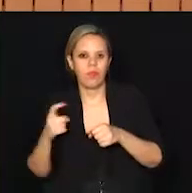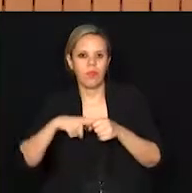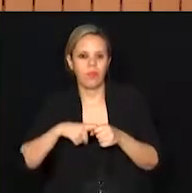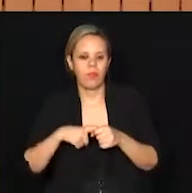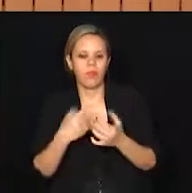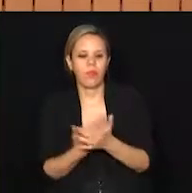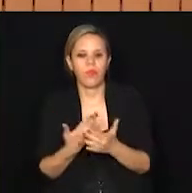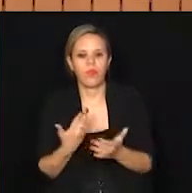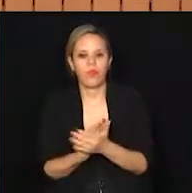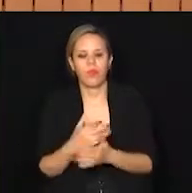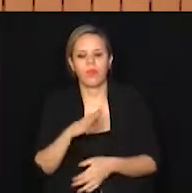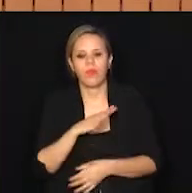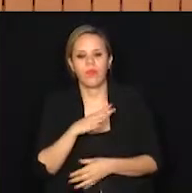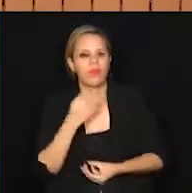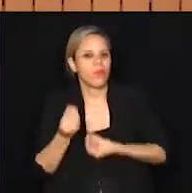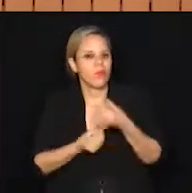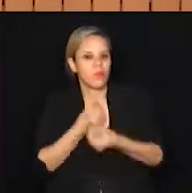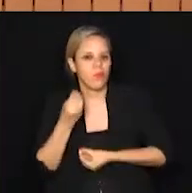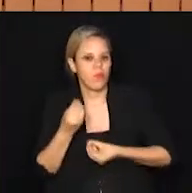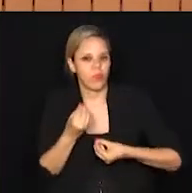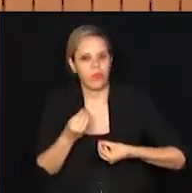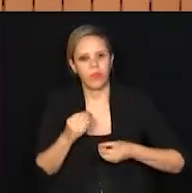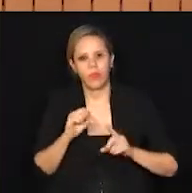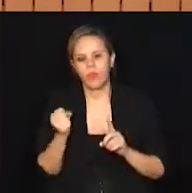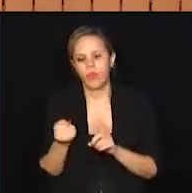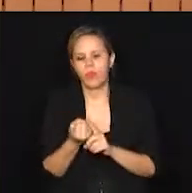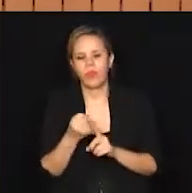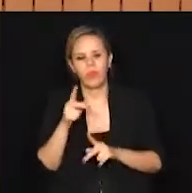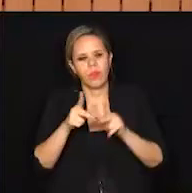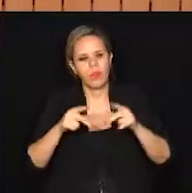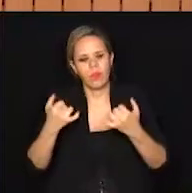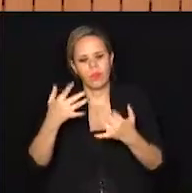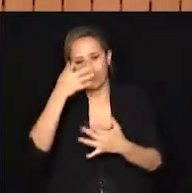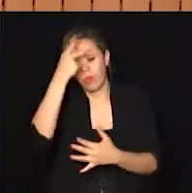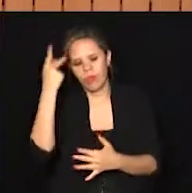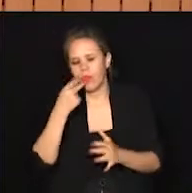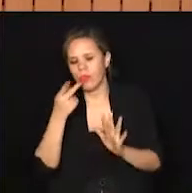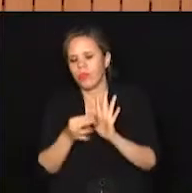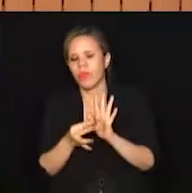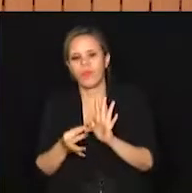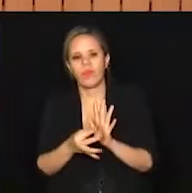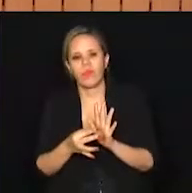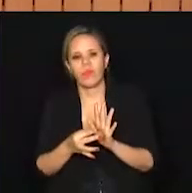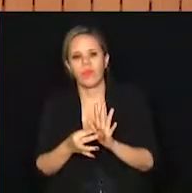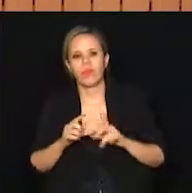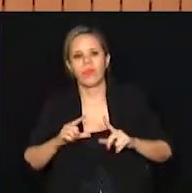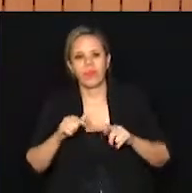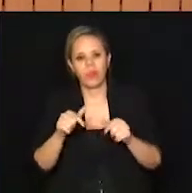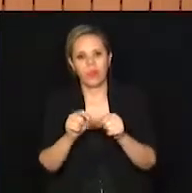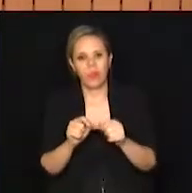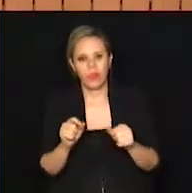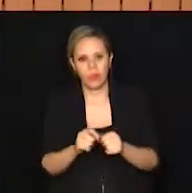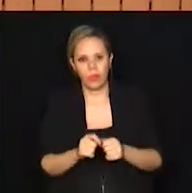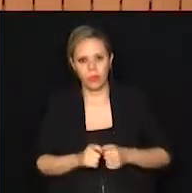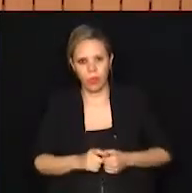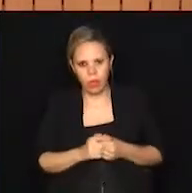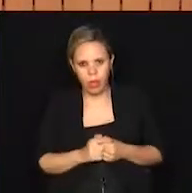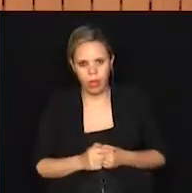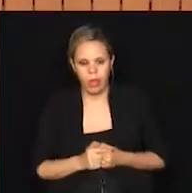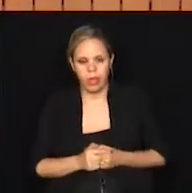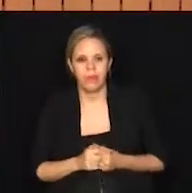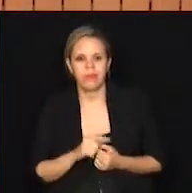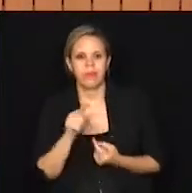na cidade, né? Uma escuta social sobre a volta às aulas. Nós tomamos essa iniciativa com